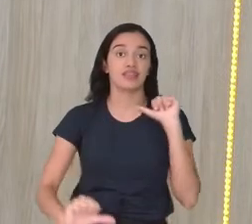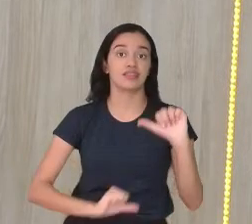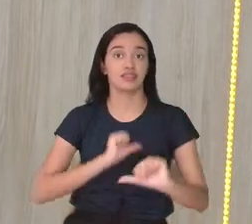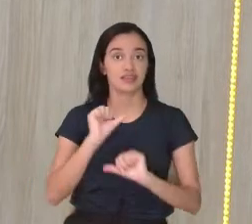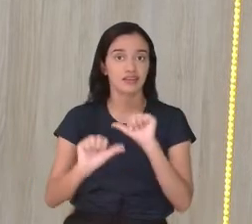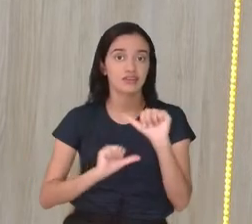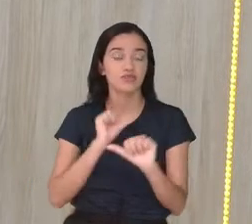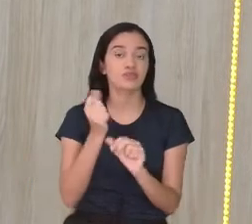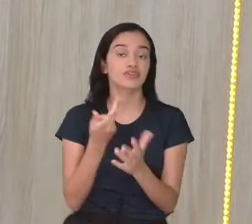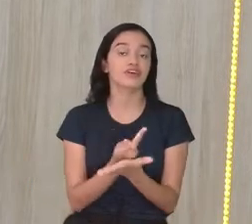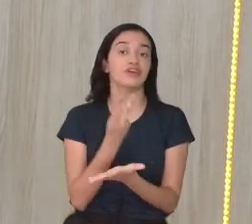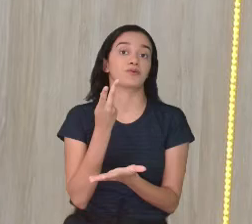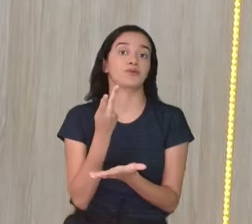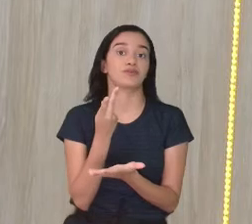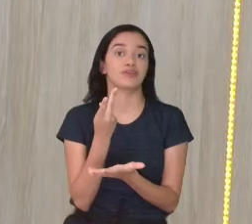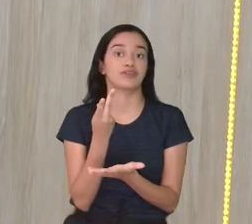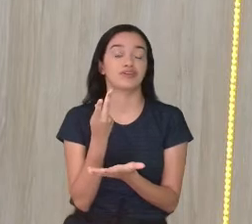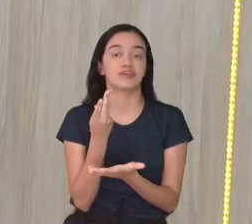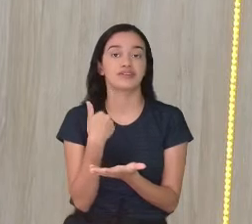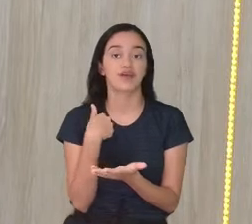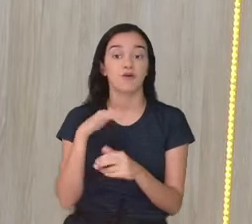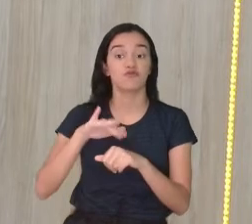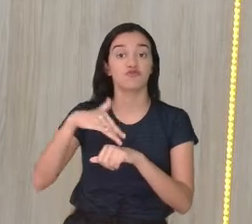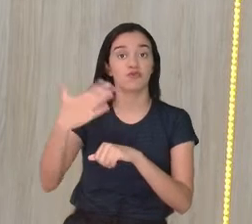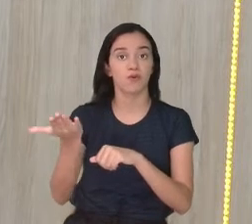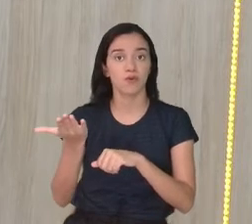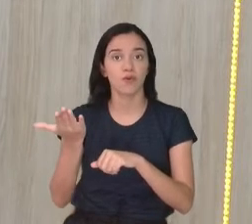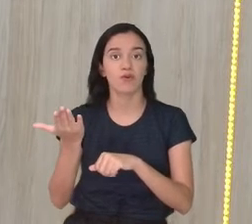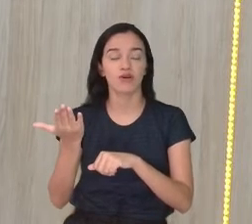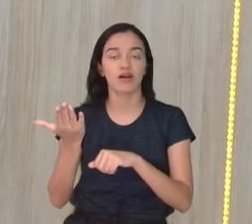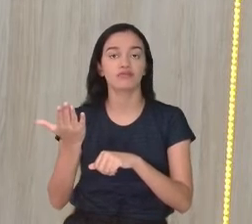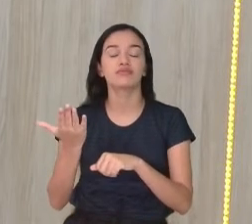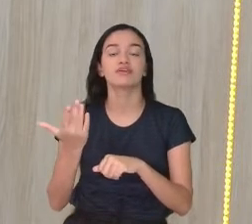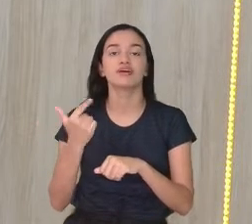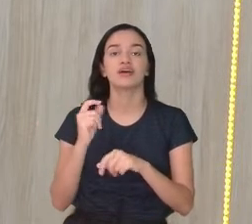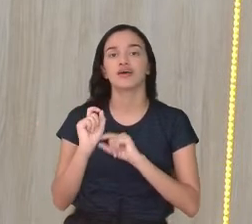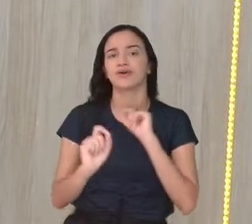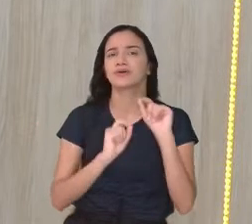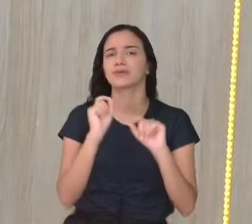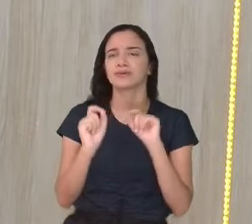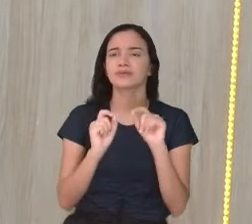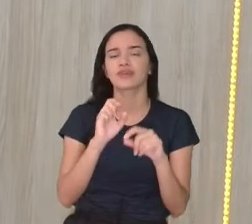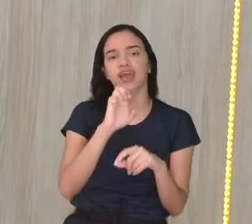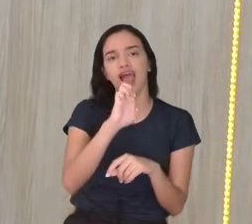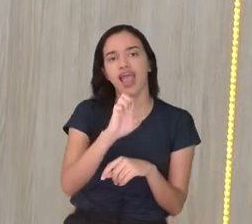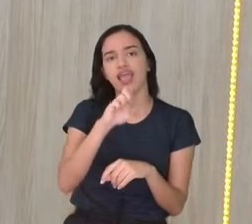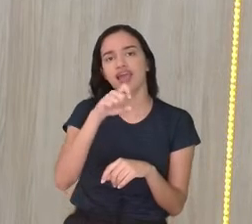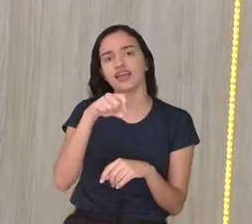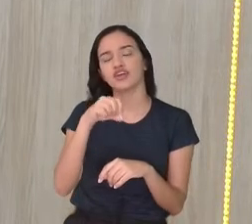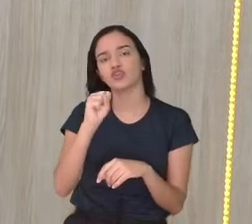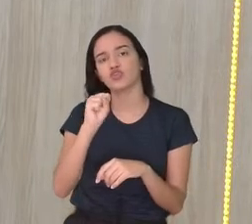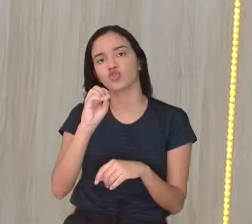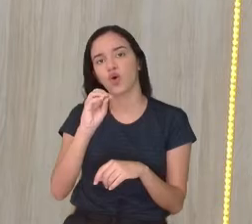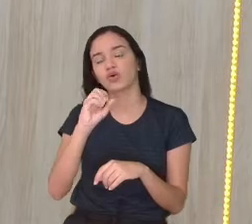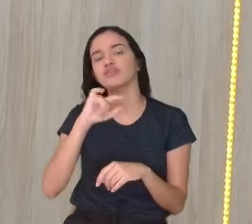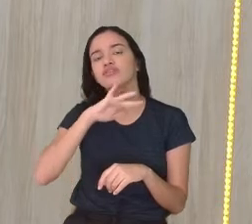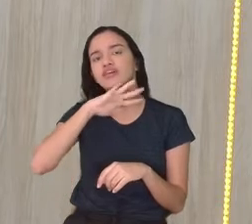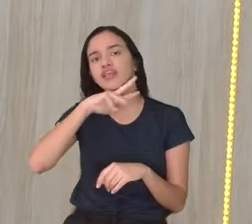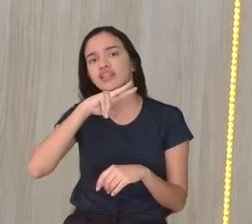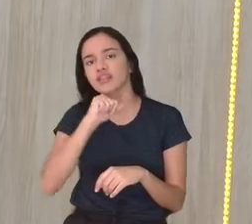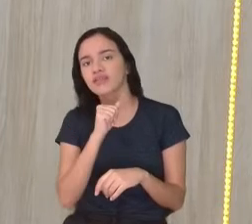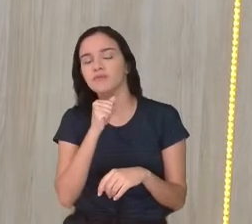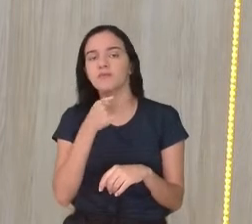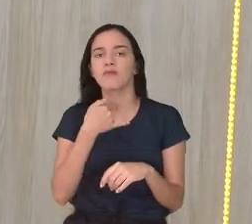que ocorrem de forma externa, os agentes exógenos, animais,